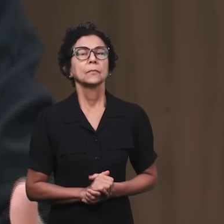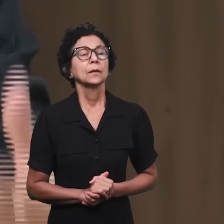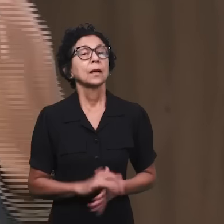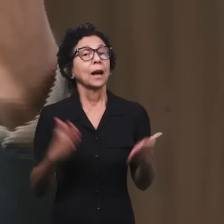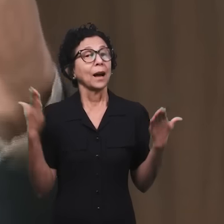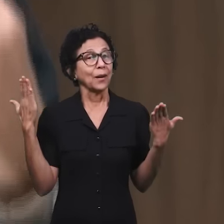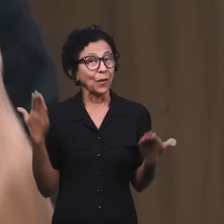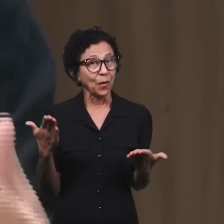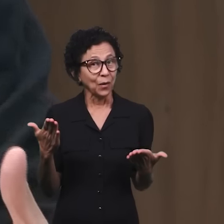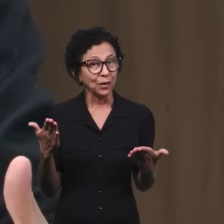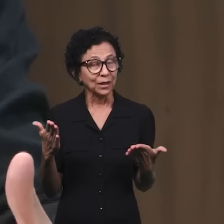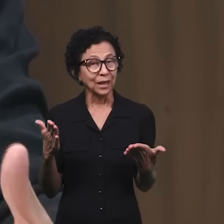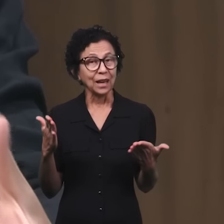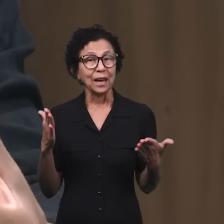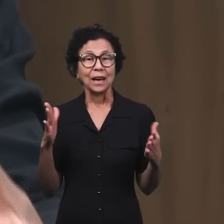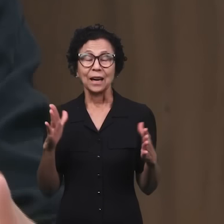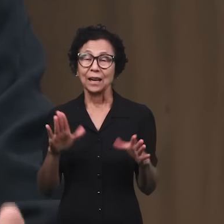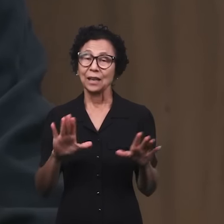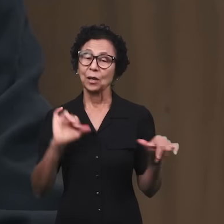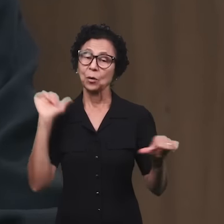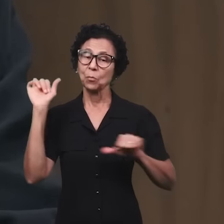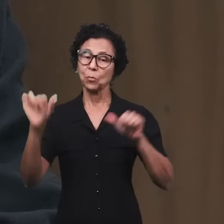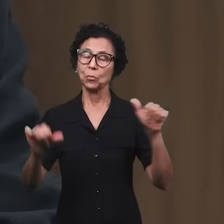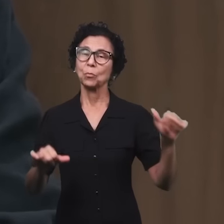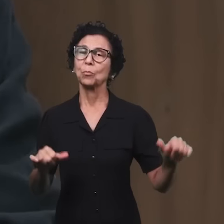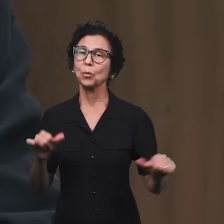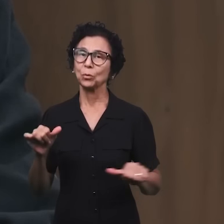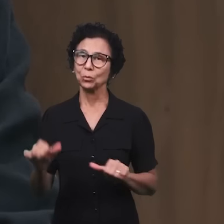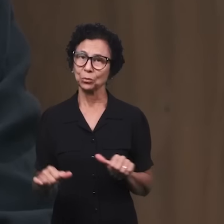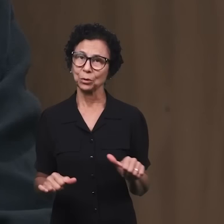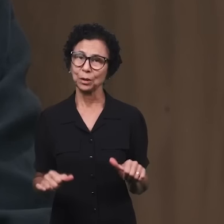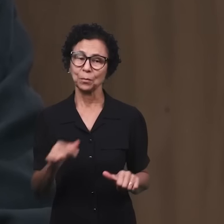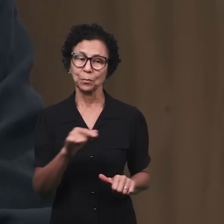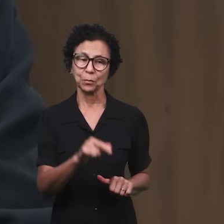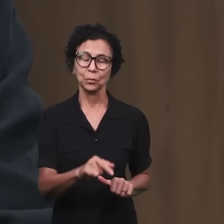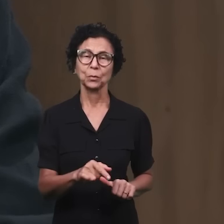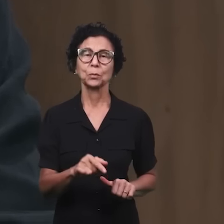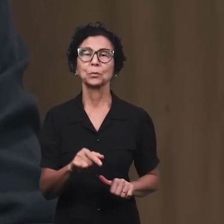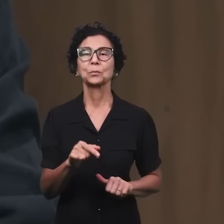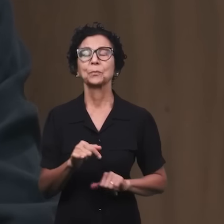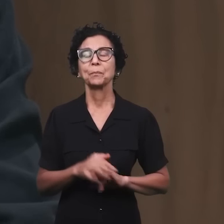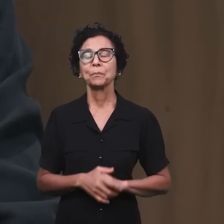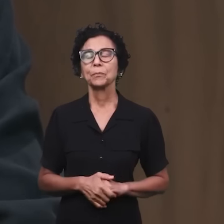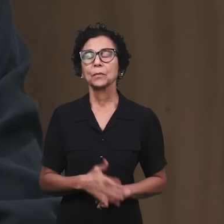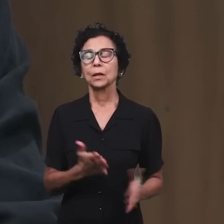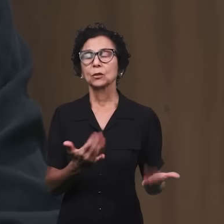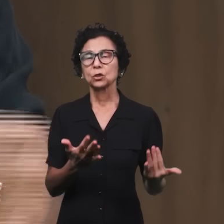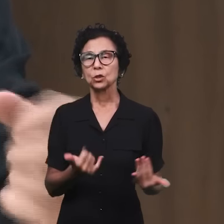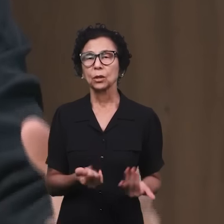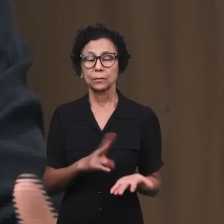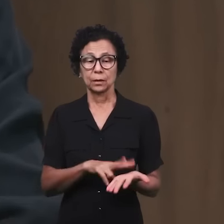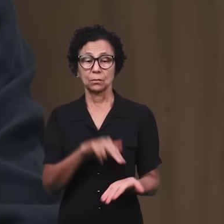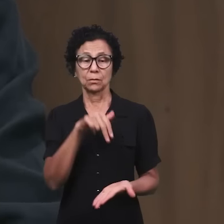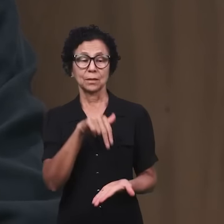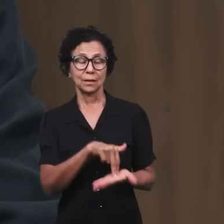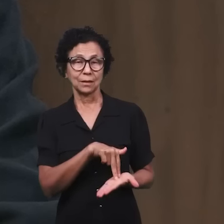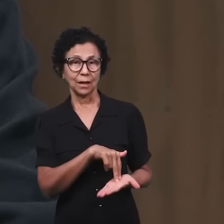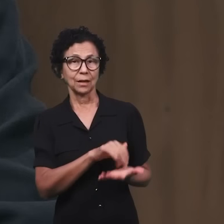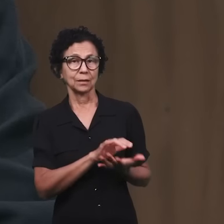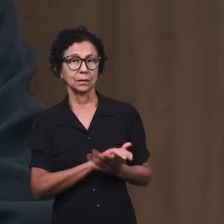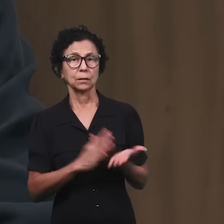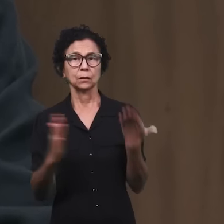para trazer esperança, é para voltar a ter aquele... Às vezes no lar faltava aquela harmonia, aquela comunhão, o abraço dos